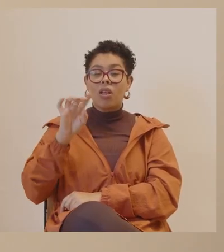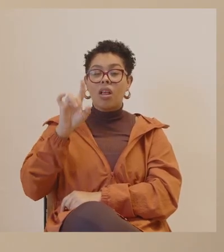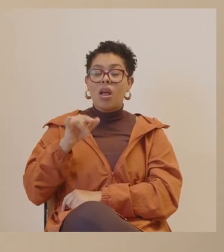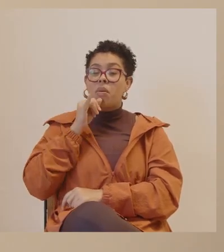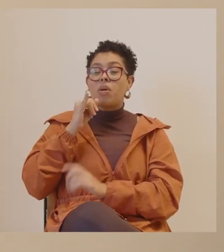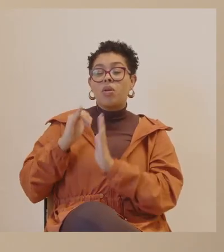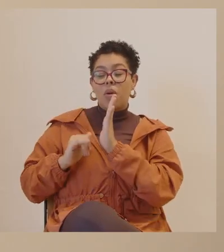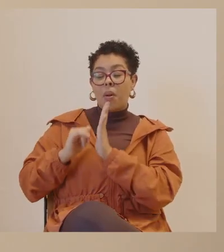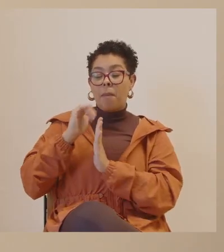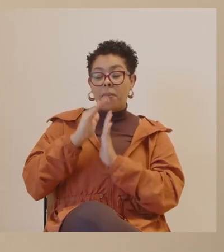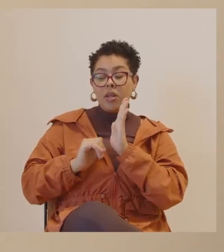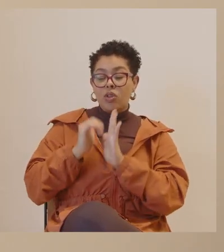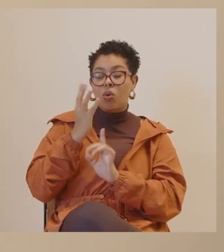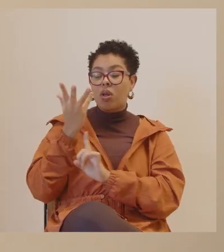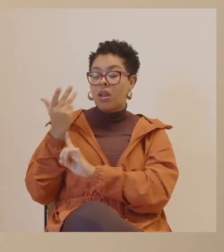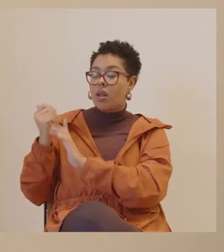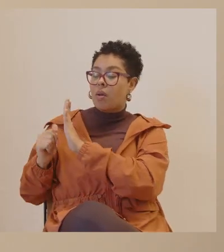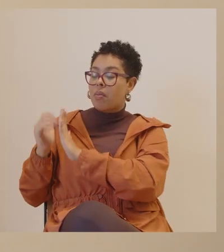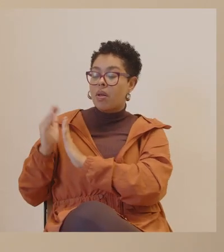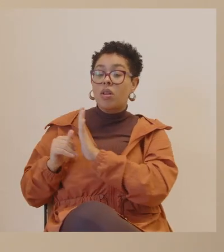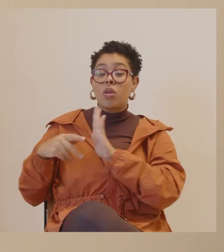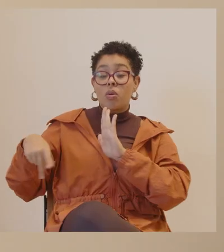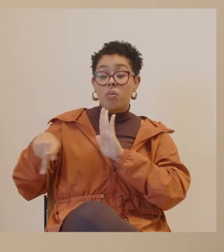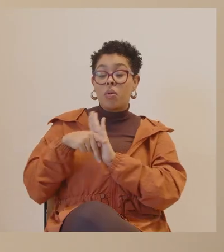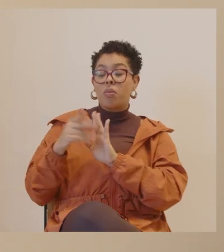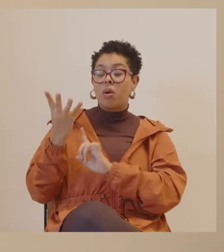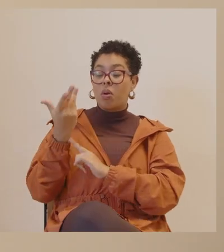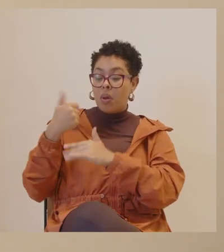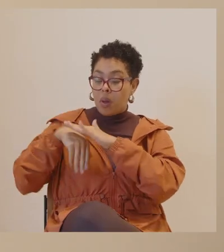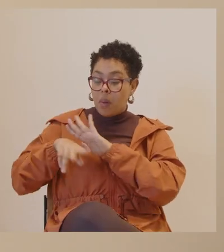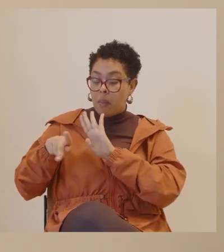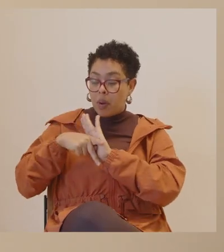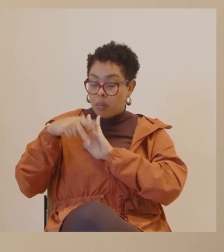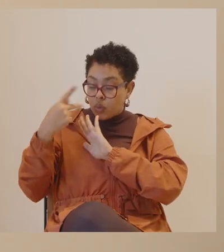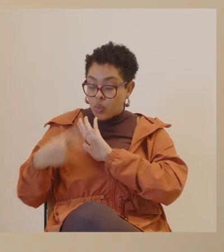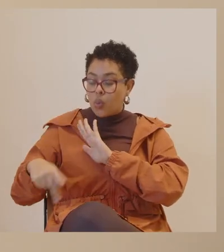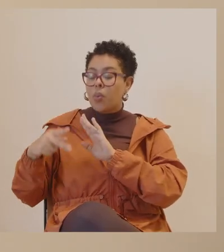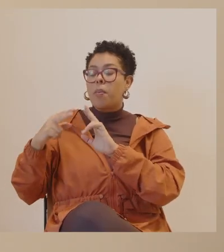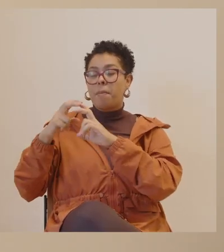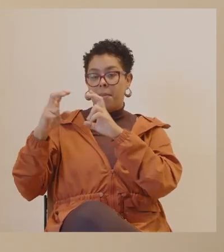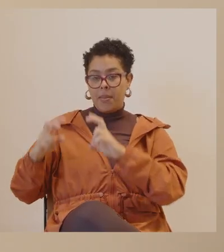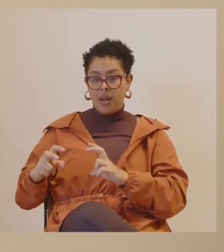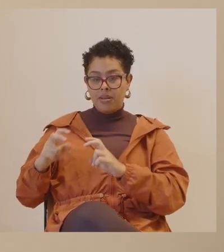duas pinturas do Monet que pertencem ao acervo do MASP, né.